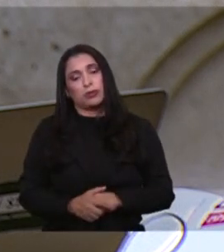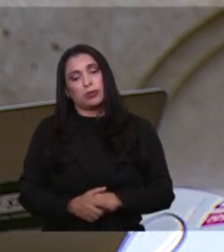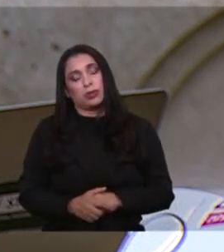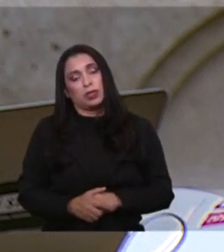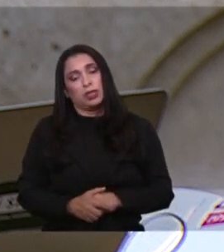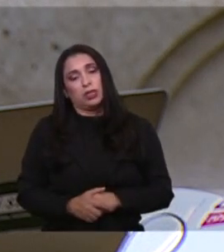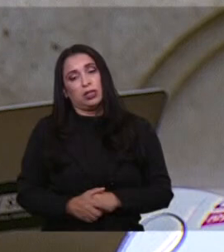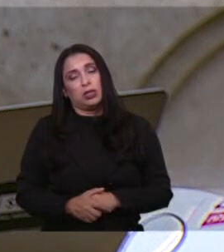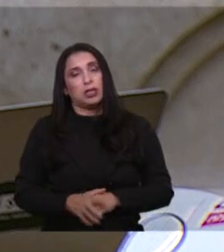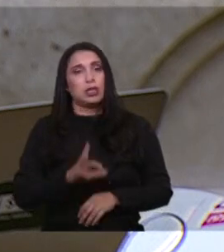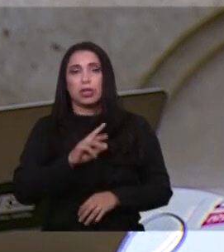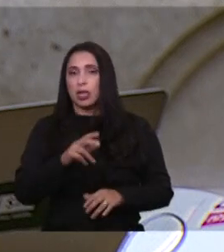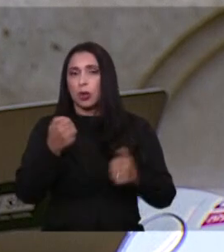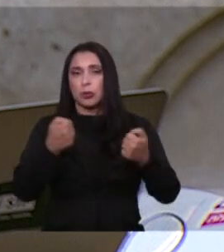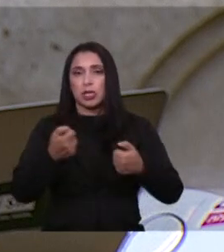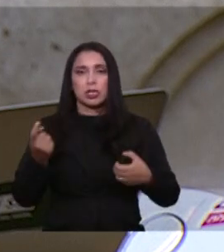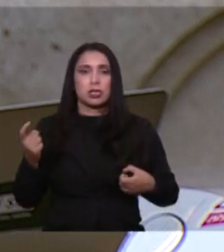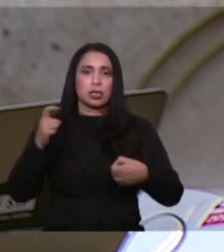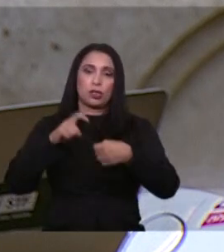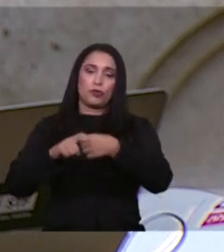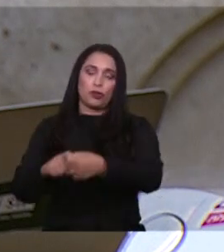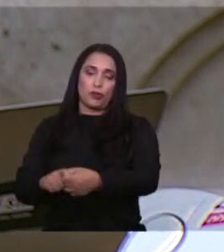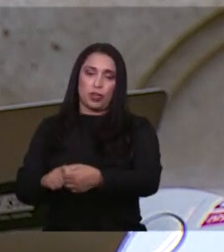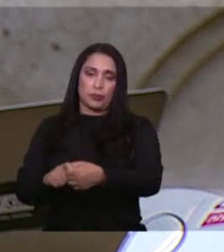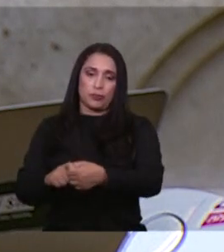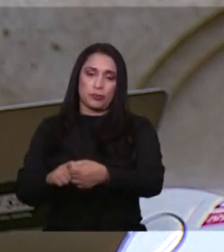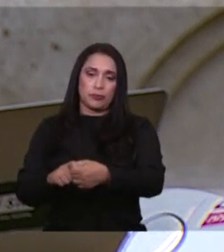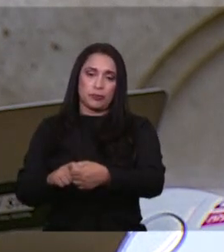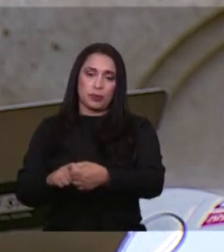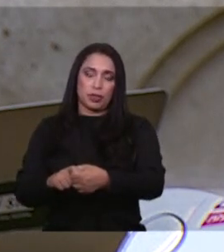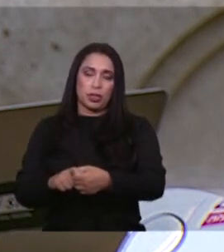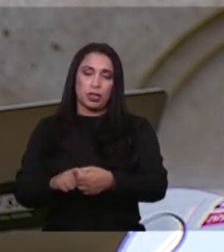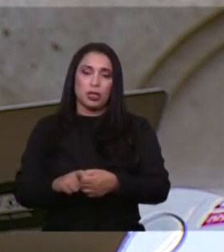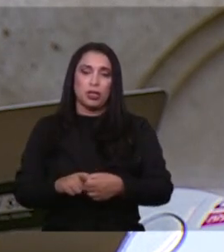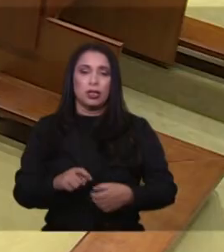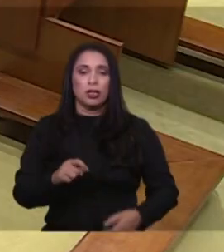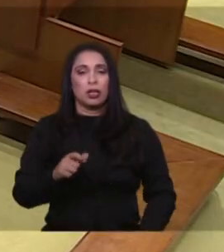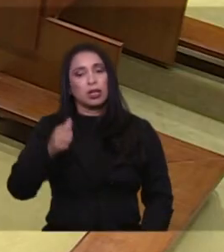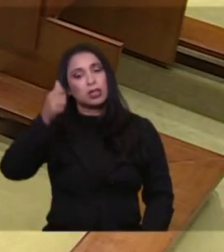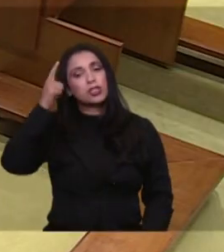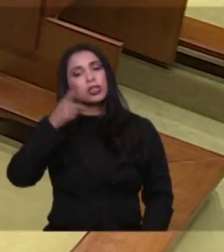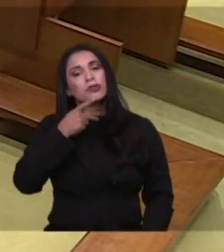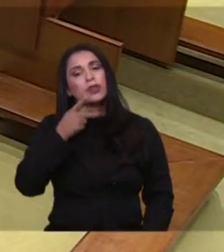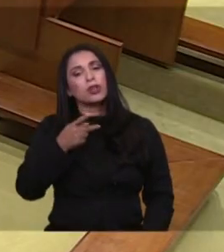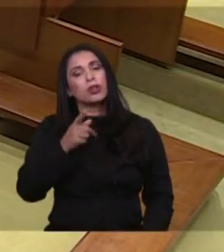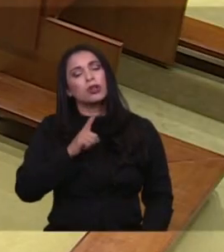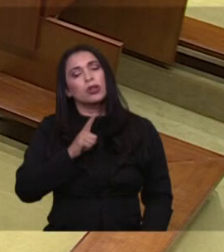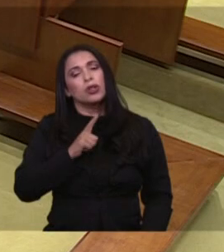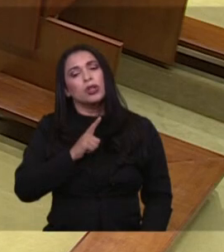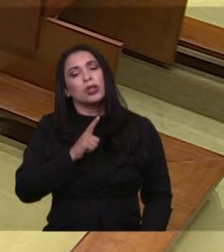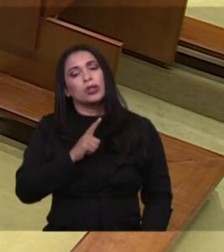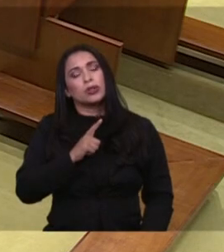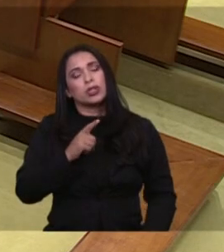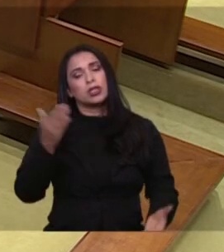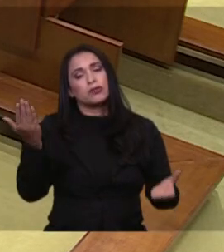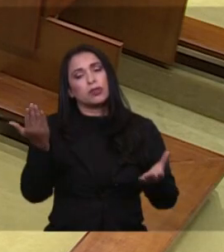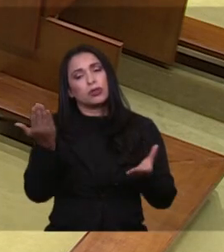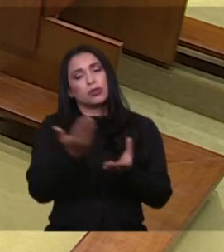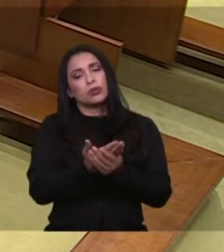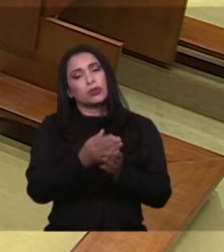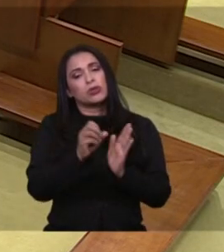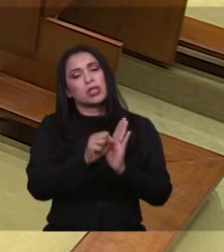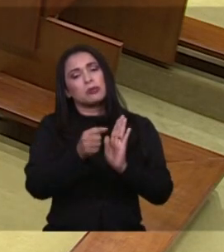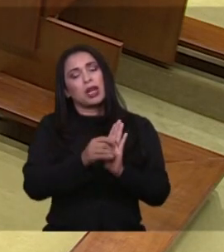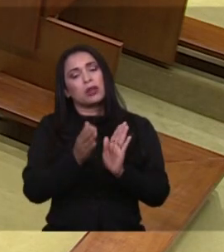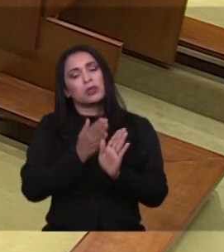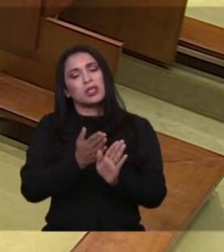não deverão ser restituídos. Mas, presidente... Pois não, ministro Alexandre. E o que foi fixado nos embargos anteriores?